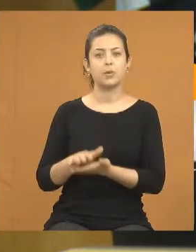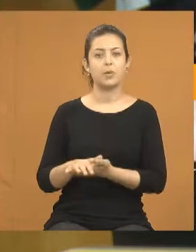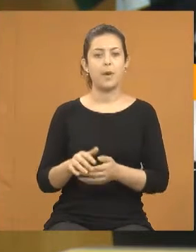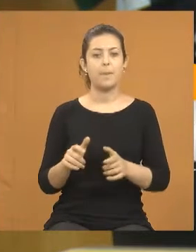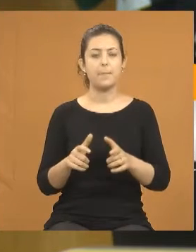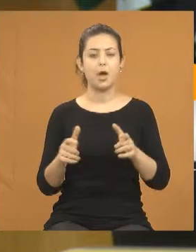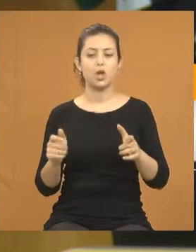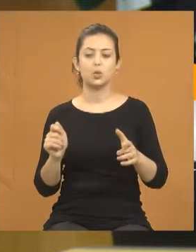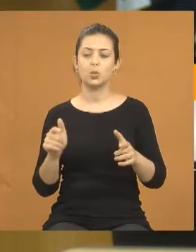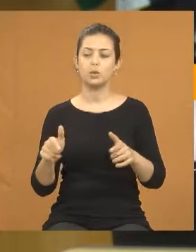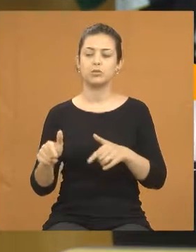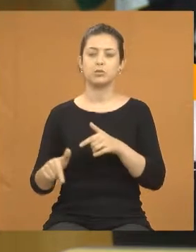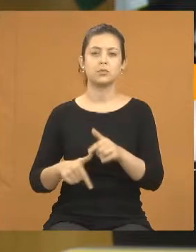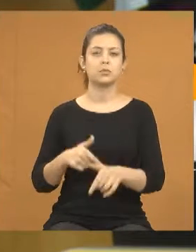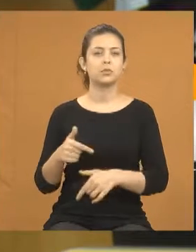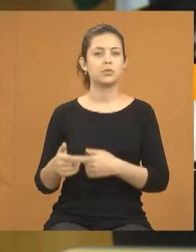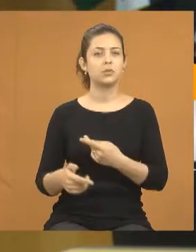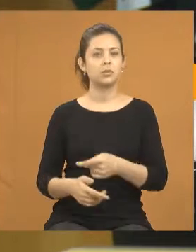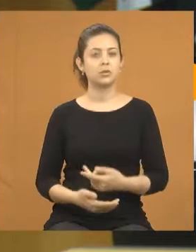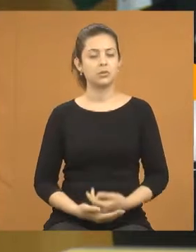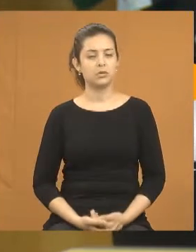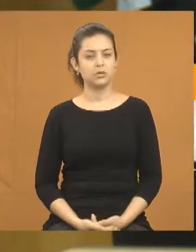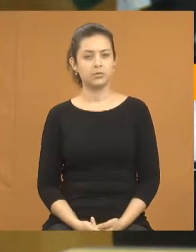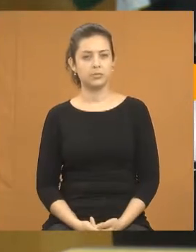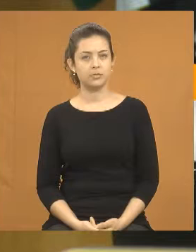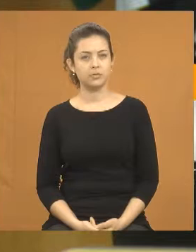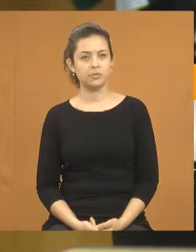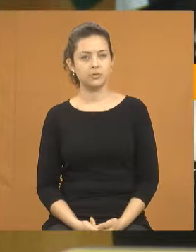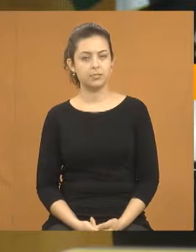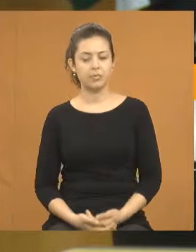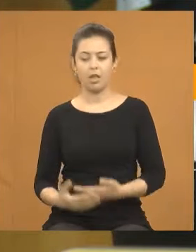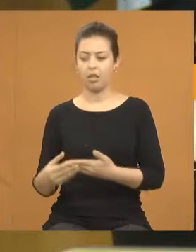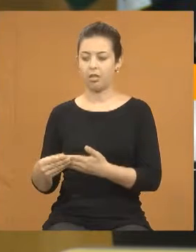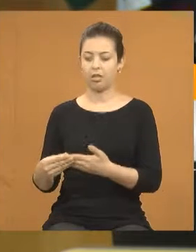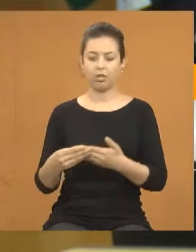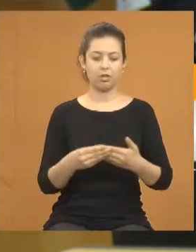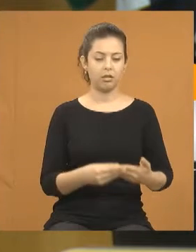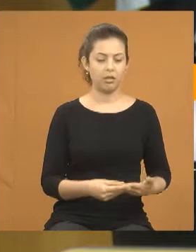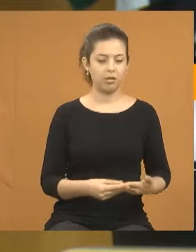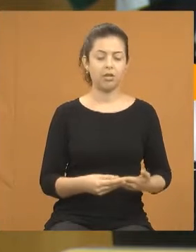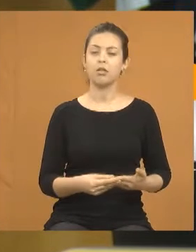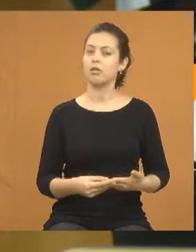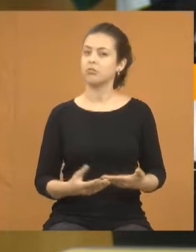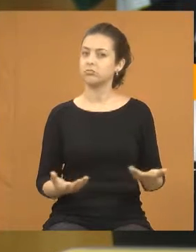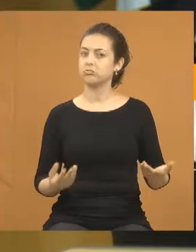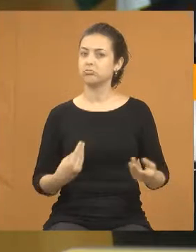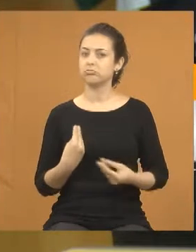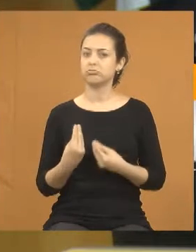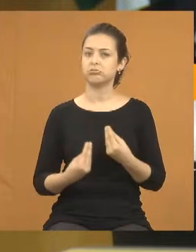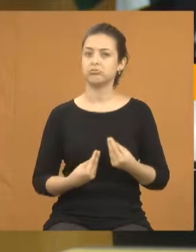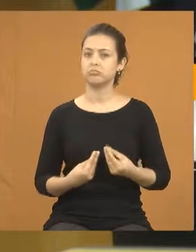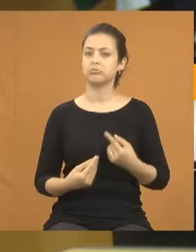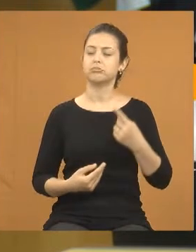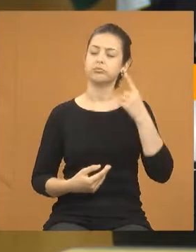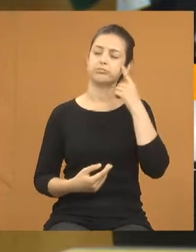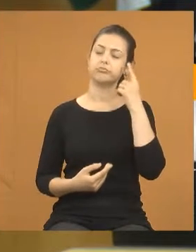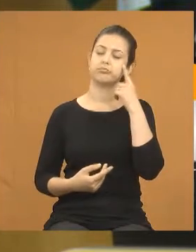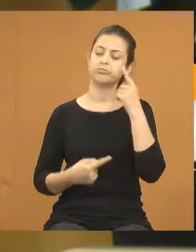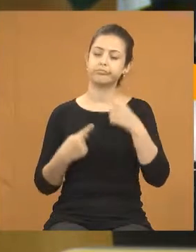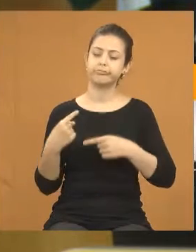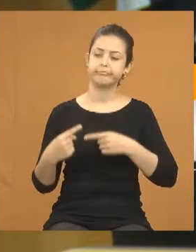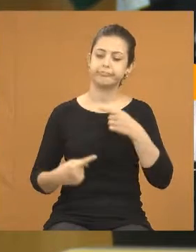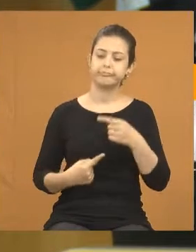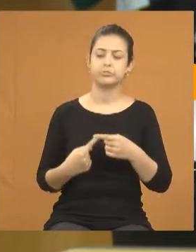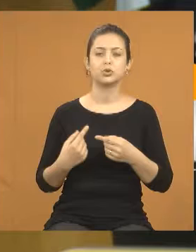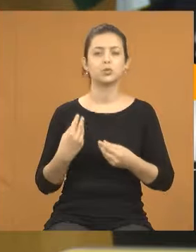maior do que o frete que ele está cobrando para retirar aquele resíduo, e aí a gente tem que pensar em uma